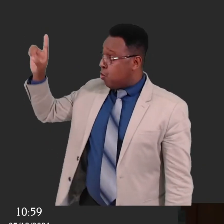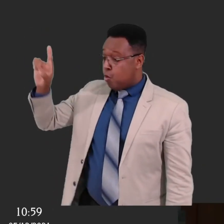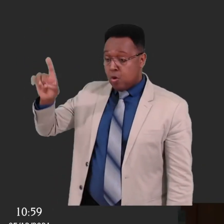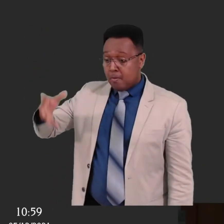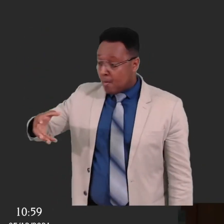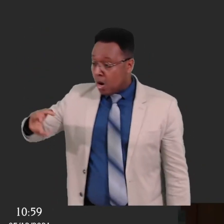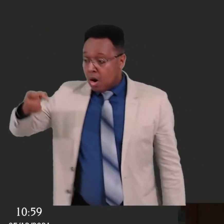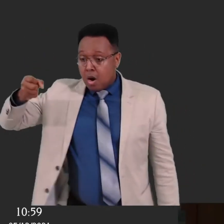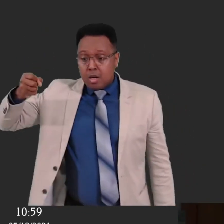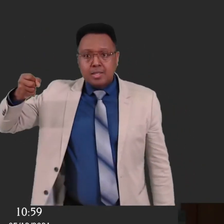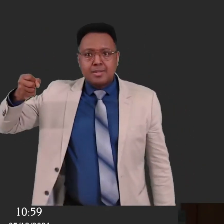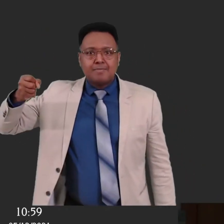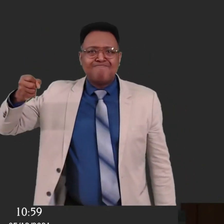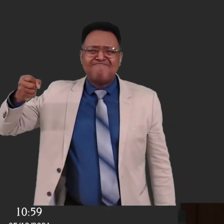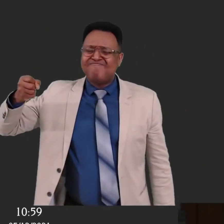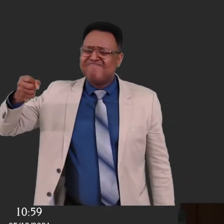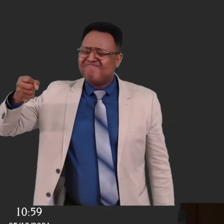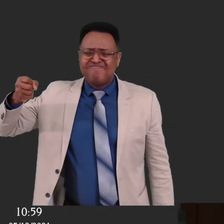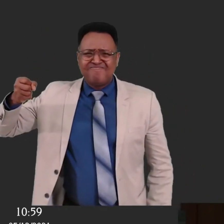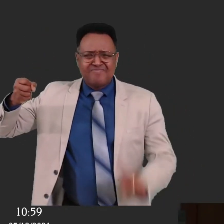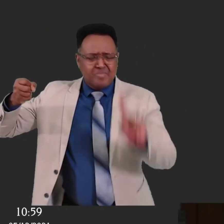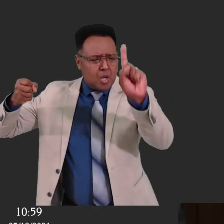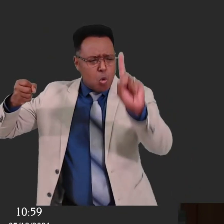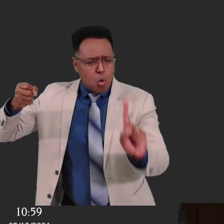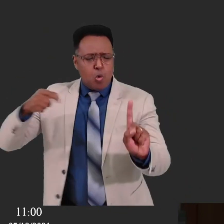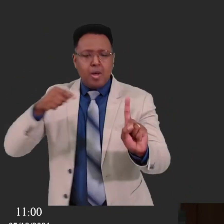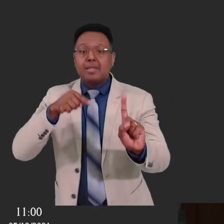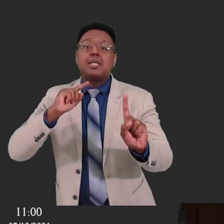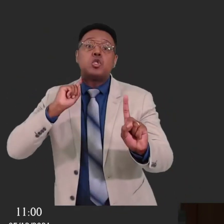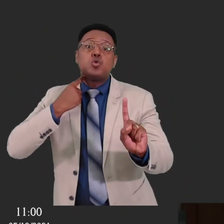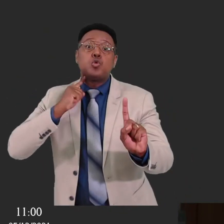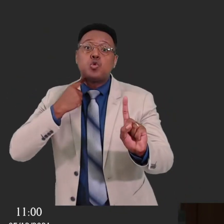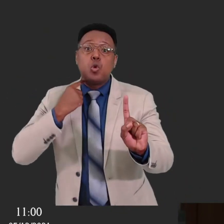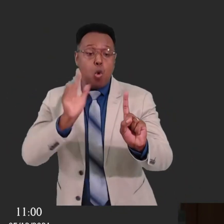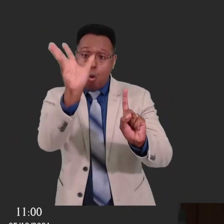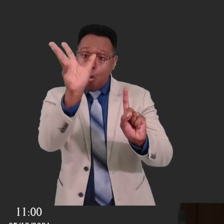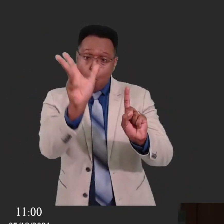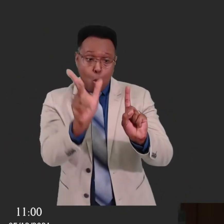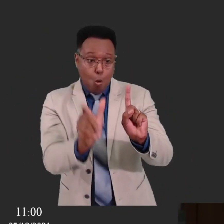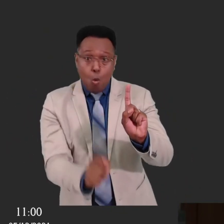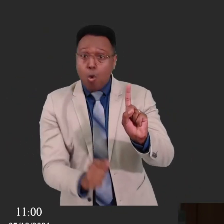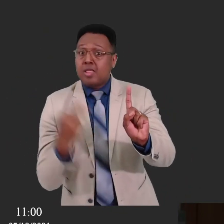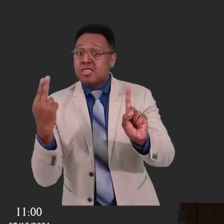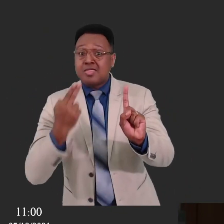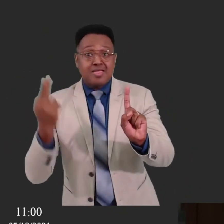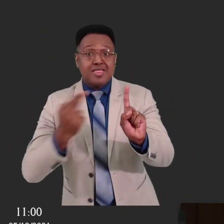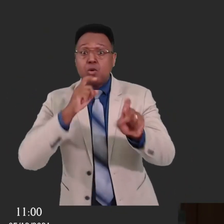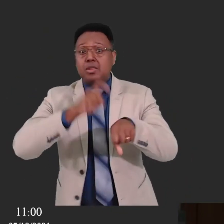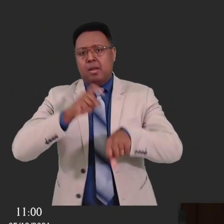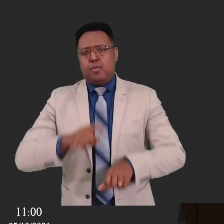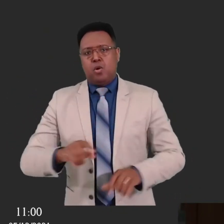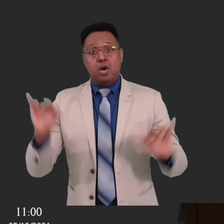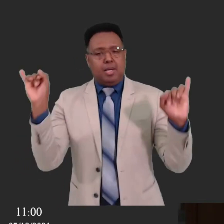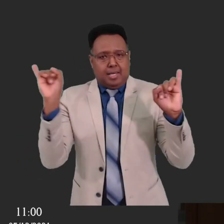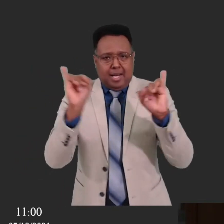projetada. Porque tinha sujeira, tinha que limpar e não deu tempo. Olha, irmãos, nunca ouvi uma